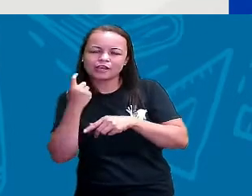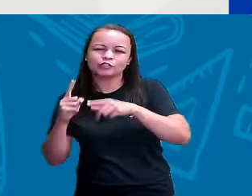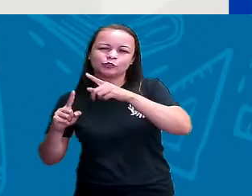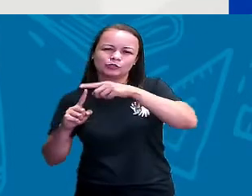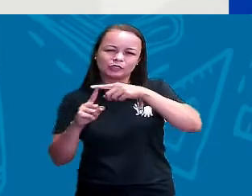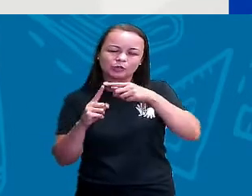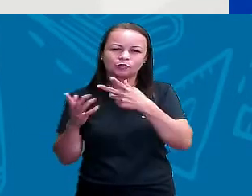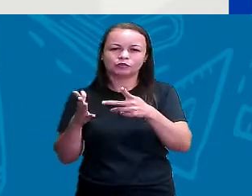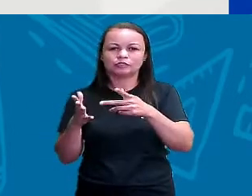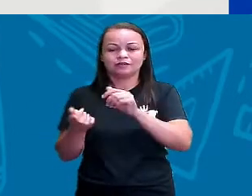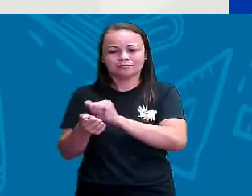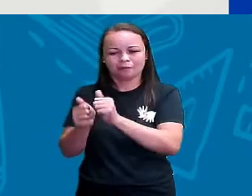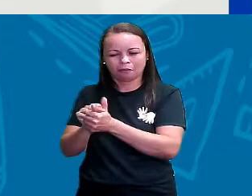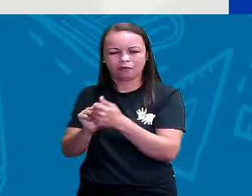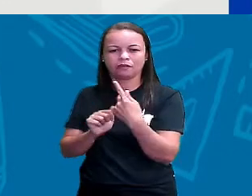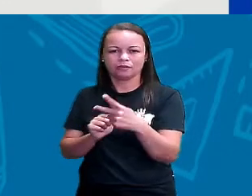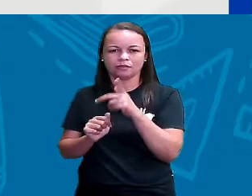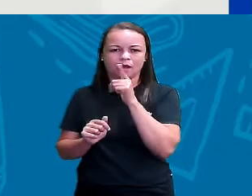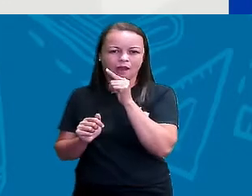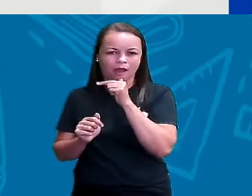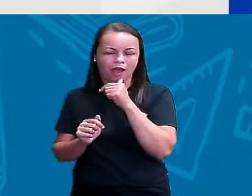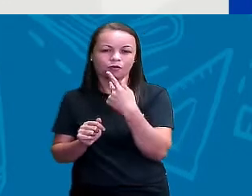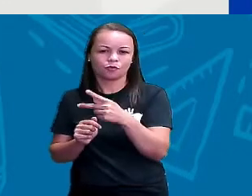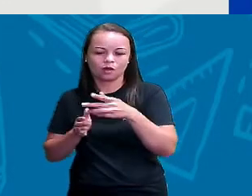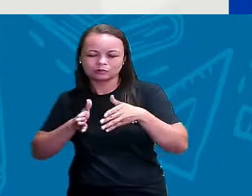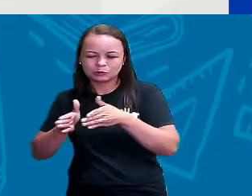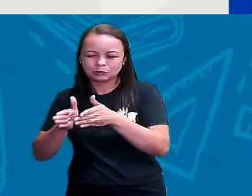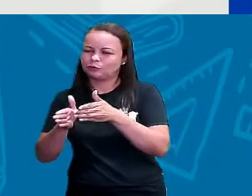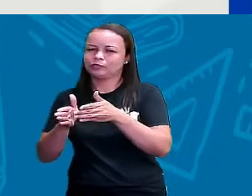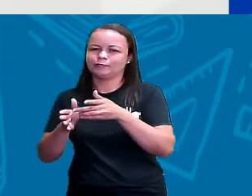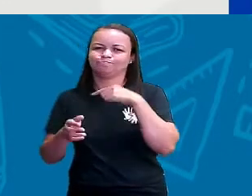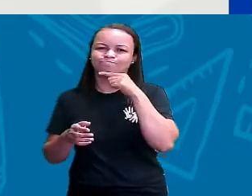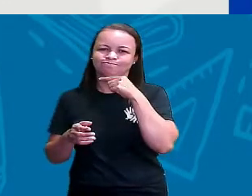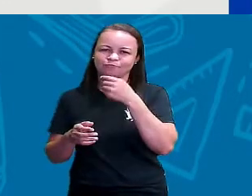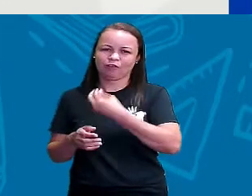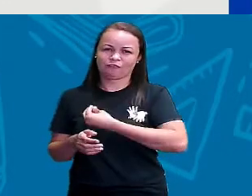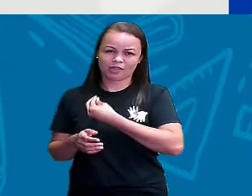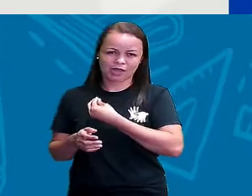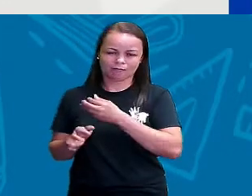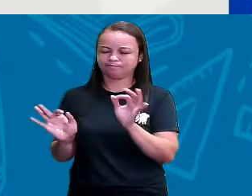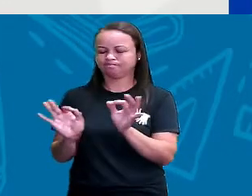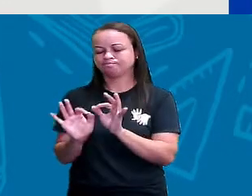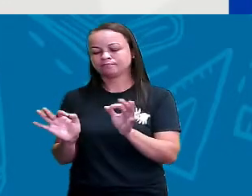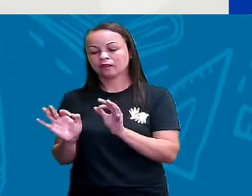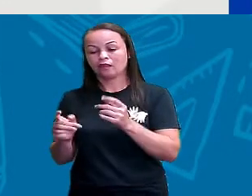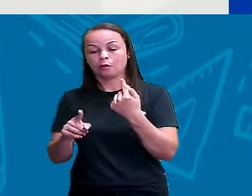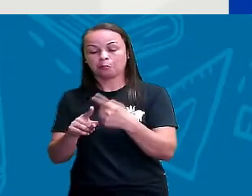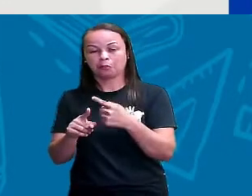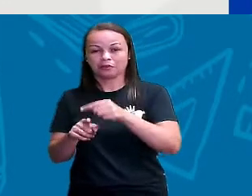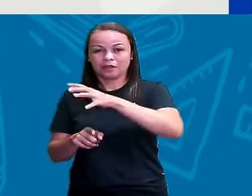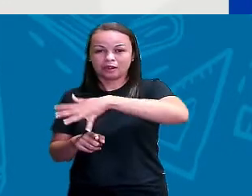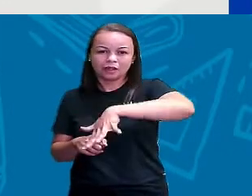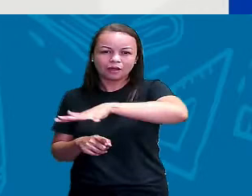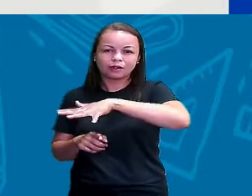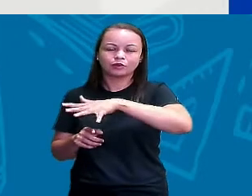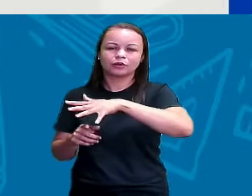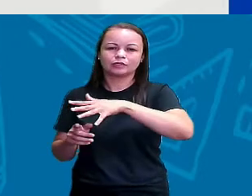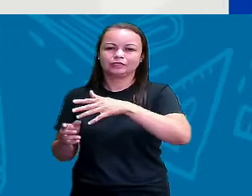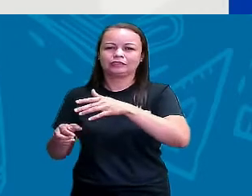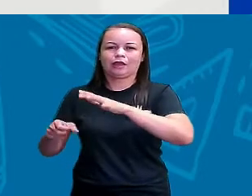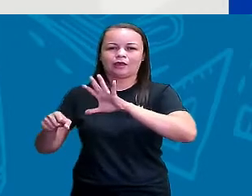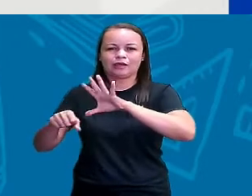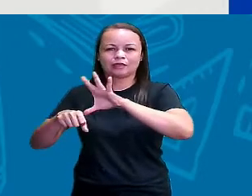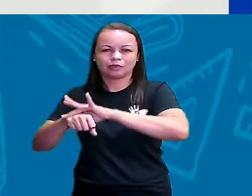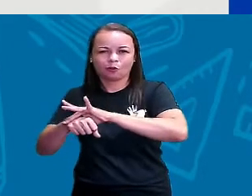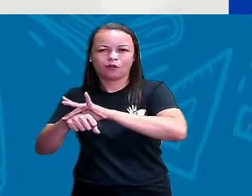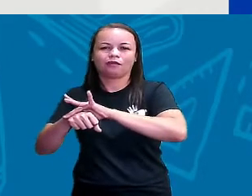animais que dependem ali da água daquele rio já não conseguem mais sobreviver, porque aquele ambiente agora está doente, tá